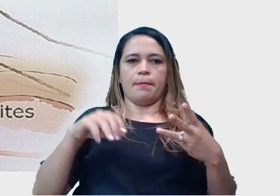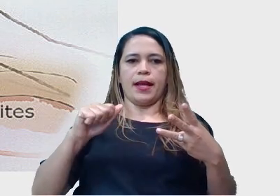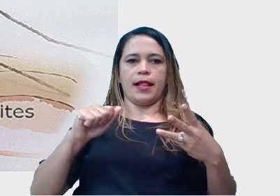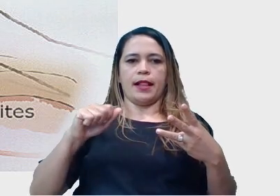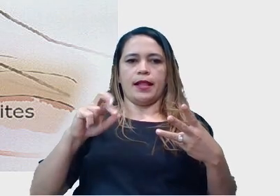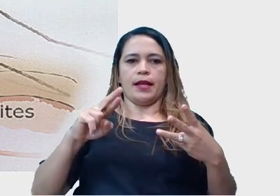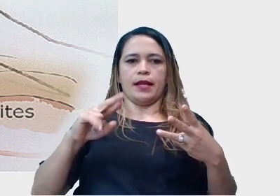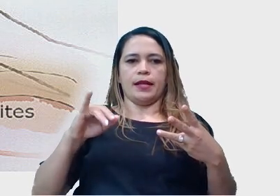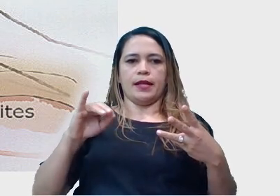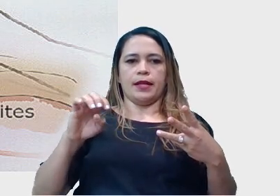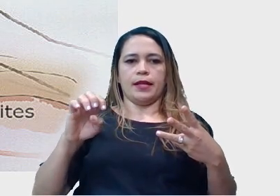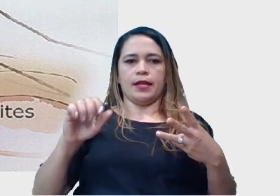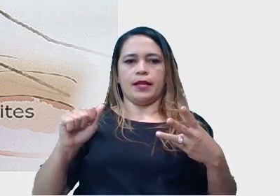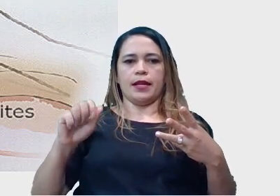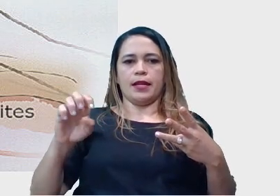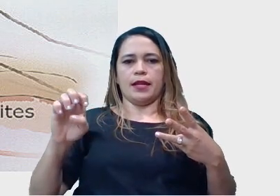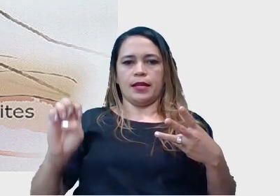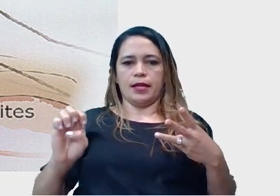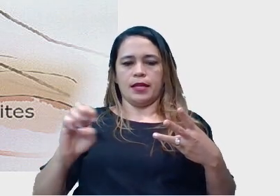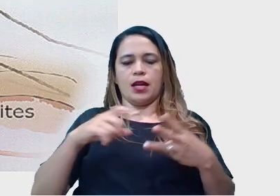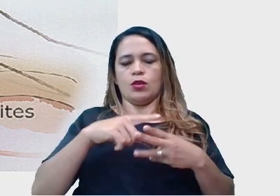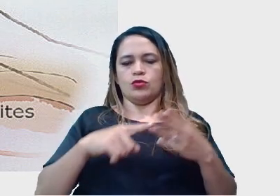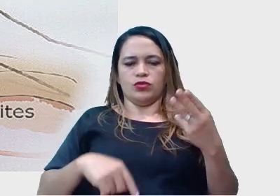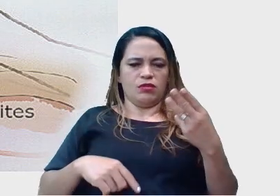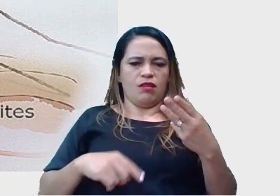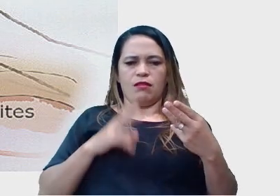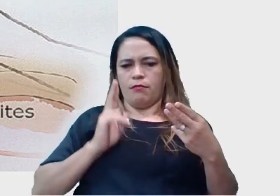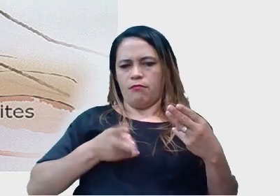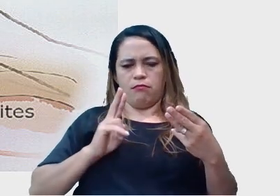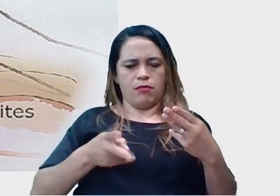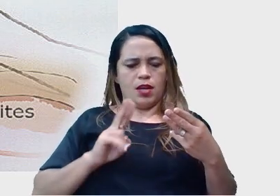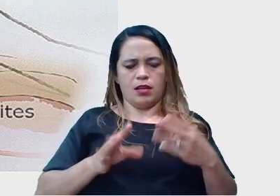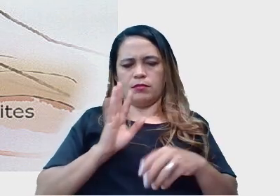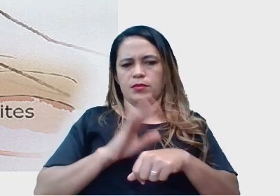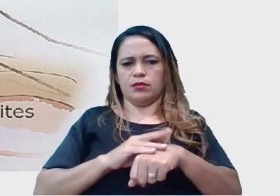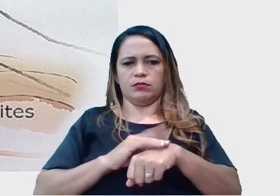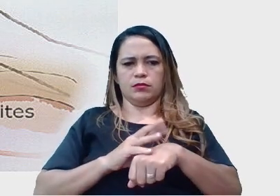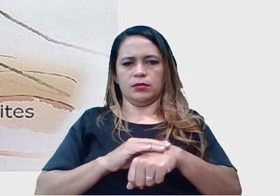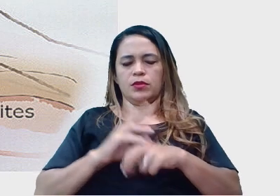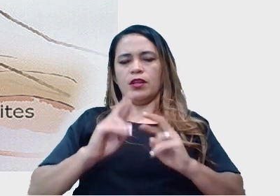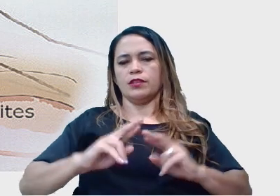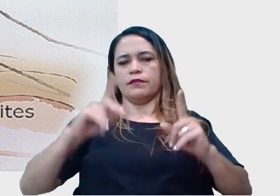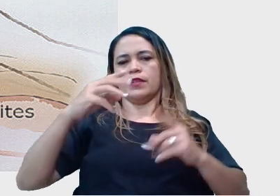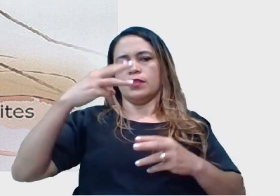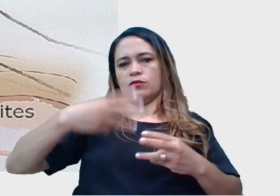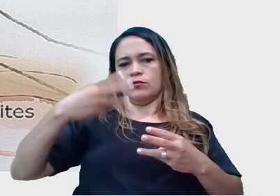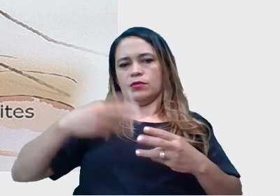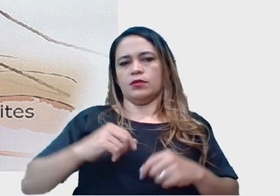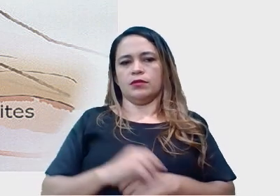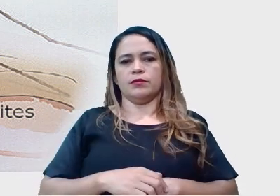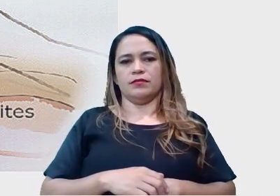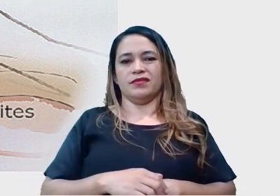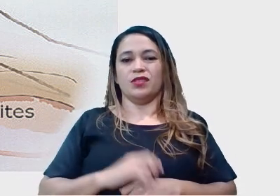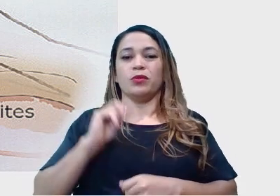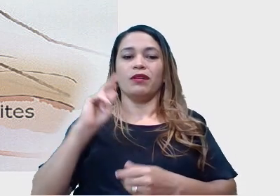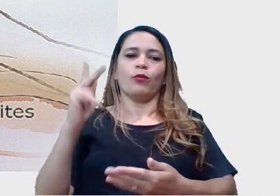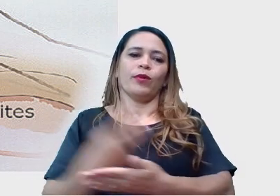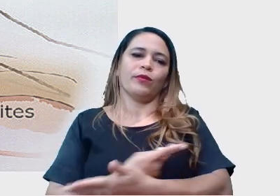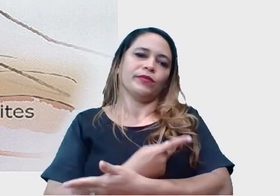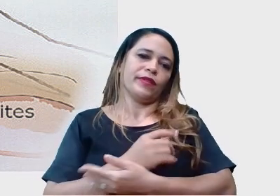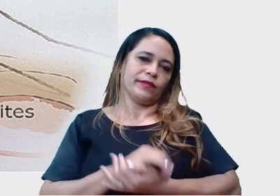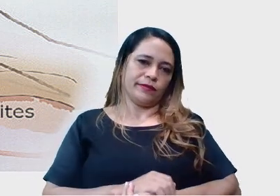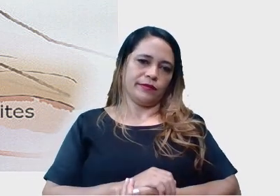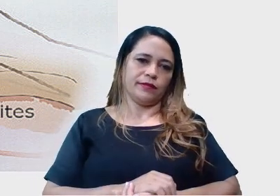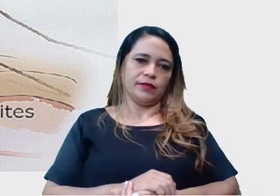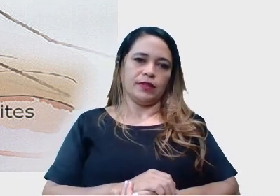Plasmodium malariae. Todos eles causam a mesma doença. A diferença desses 3, olha para mim aqui, ó, é o sintoma. A